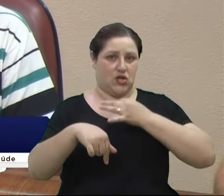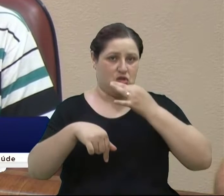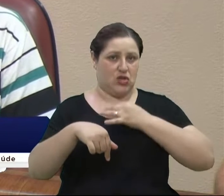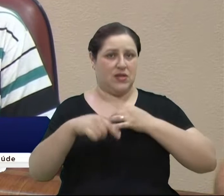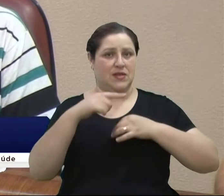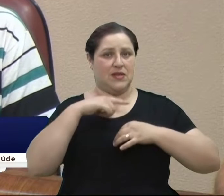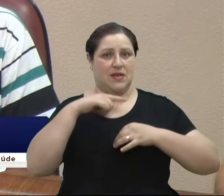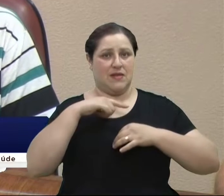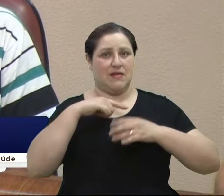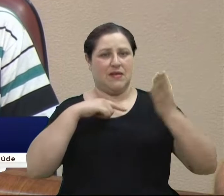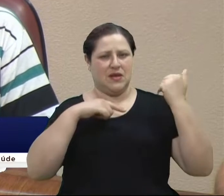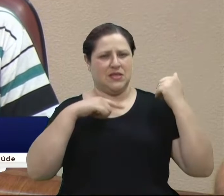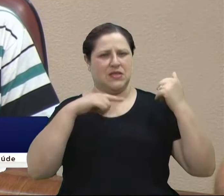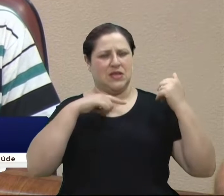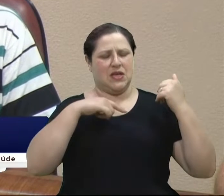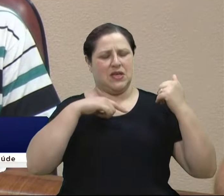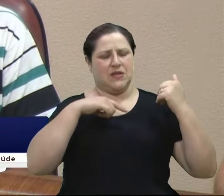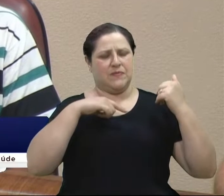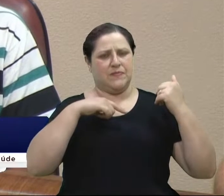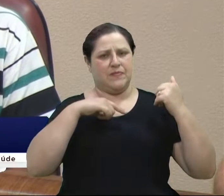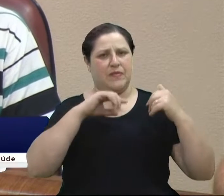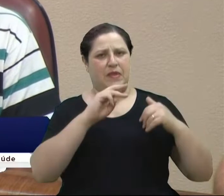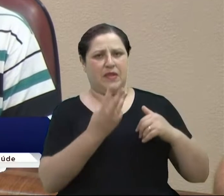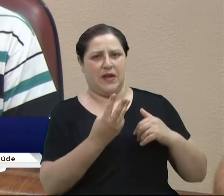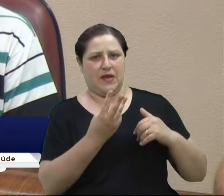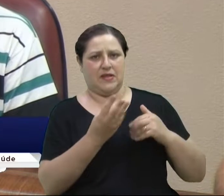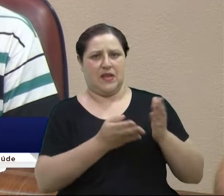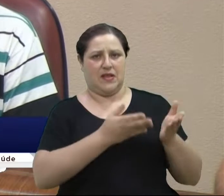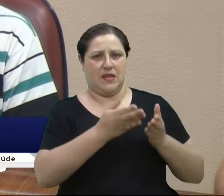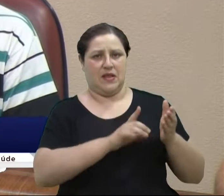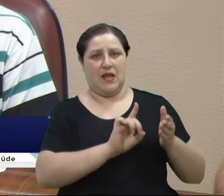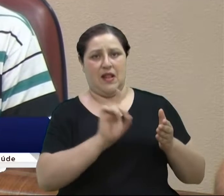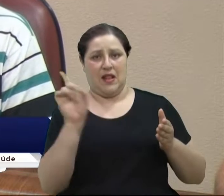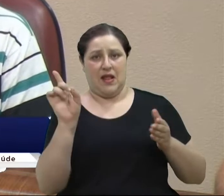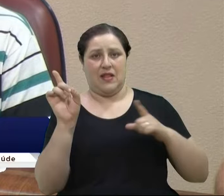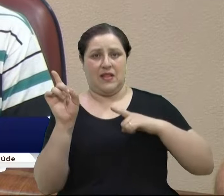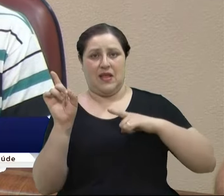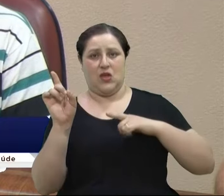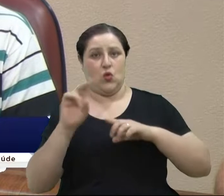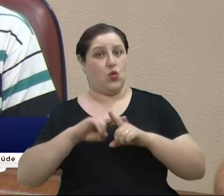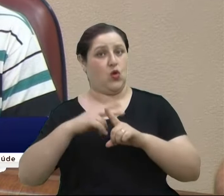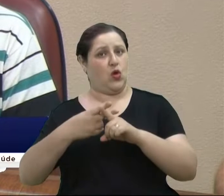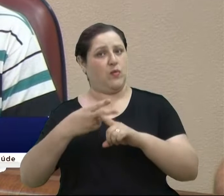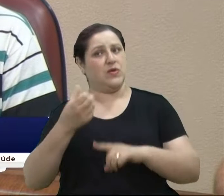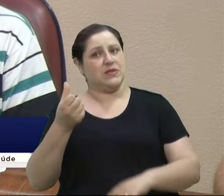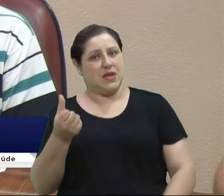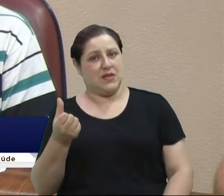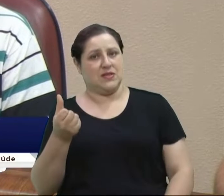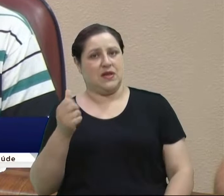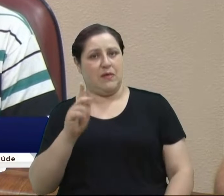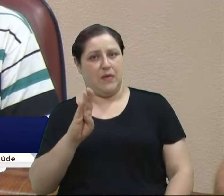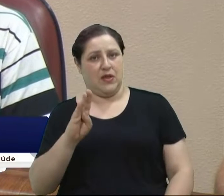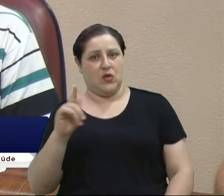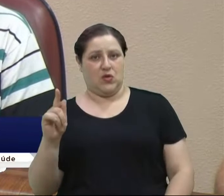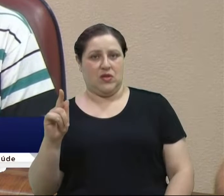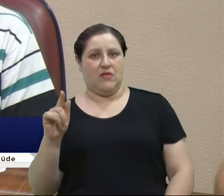gente trabalhava com em torno de 3 para fazer o atendimento. Lá eles utilizam 6, tá? Praticamente o dobro. A gente quer